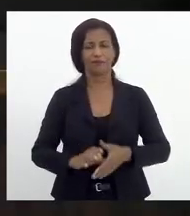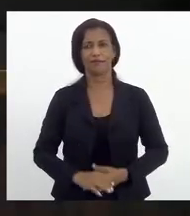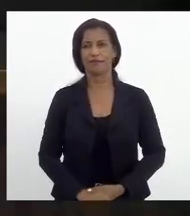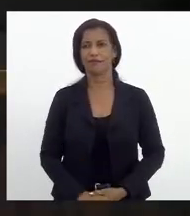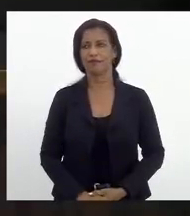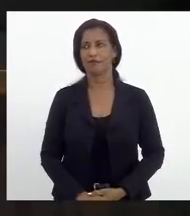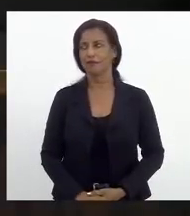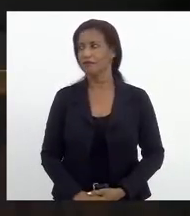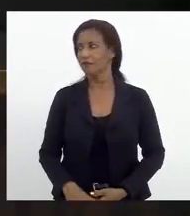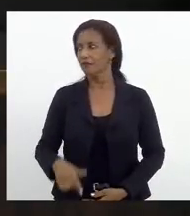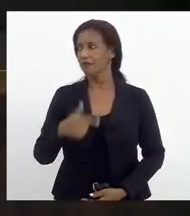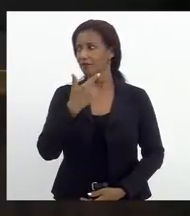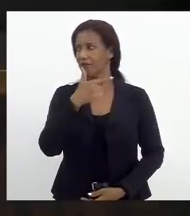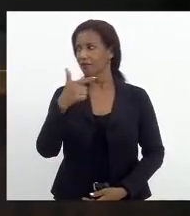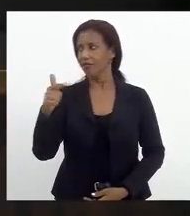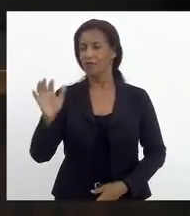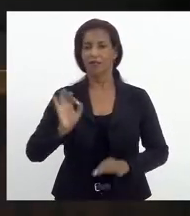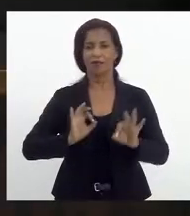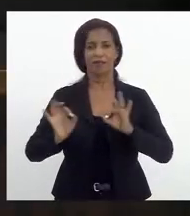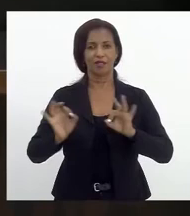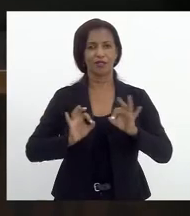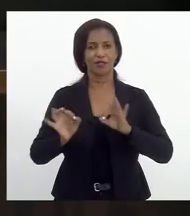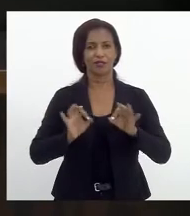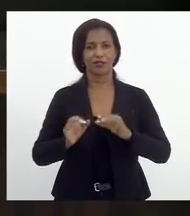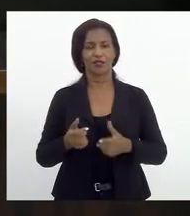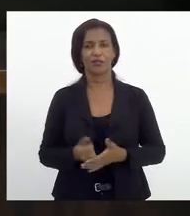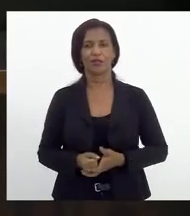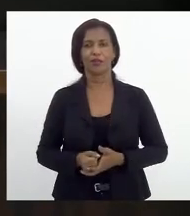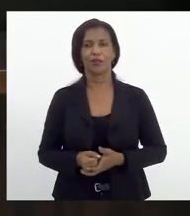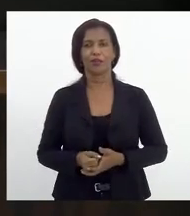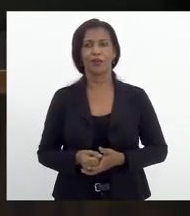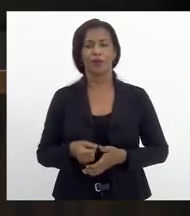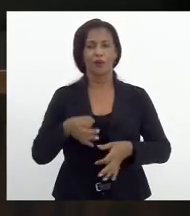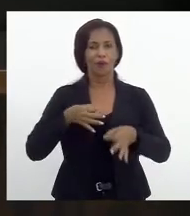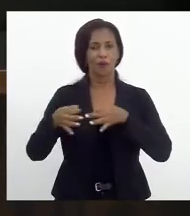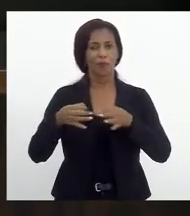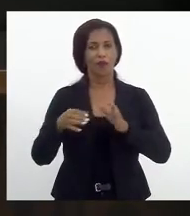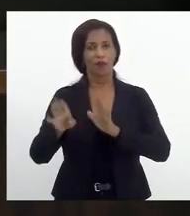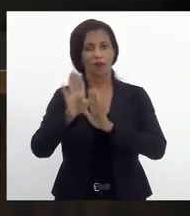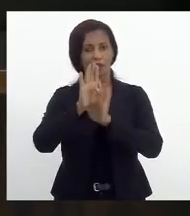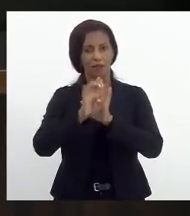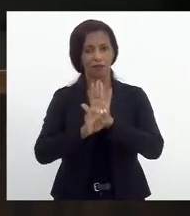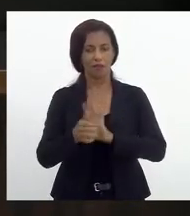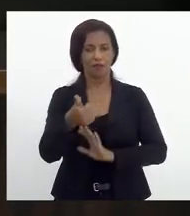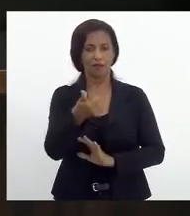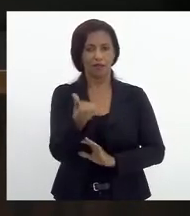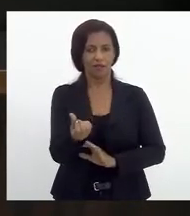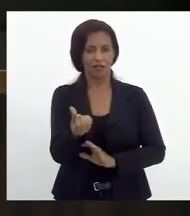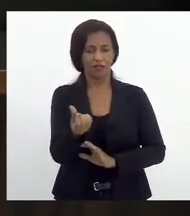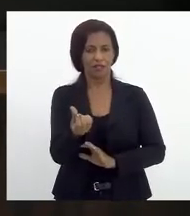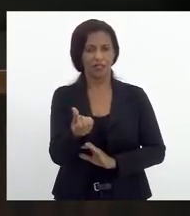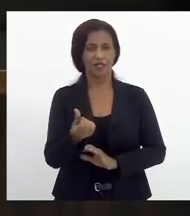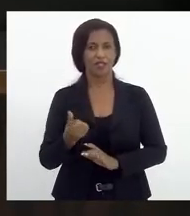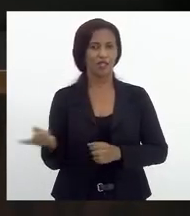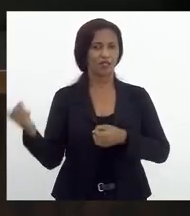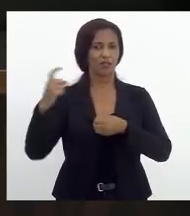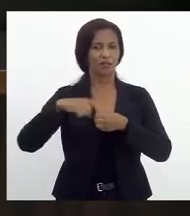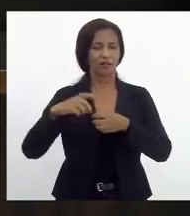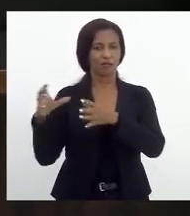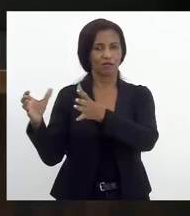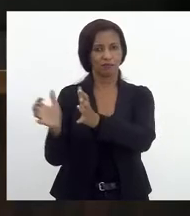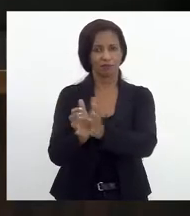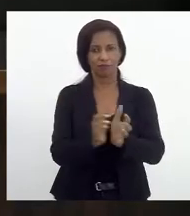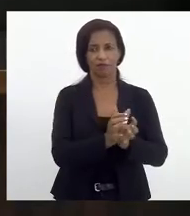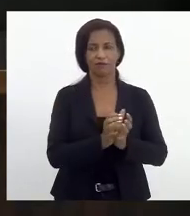Não havendo mais quem queira discutir, encerrada a discussão, o projeto recebeu 16 emendas e retorna às